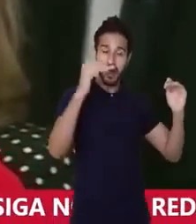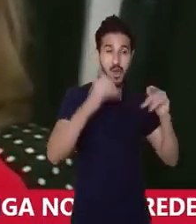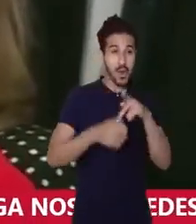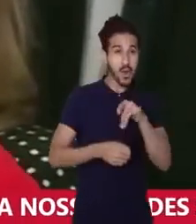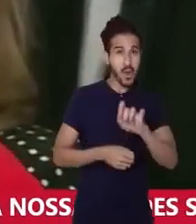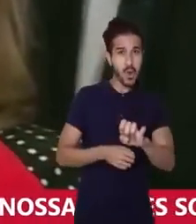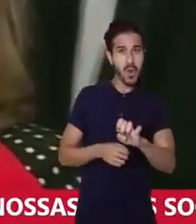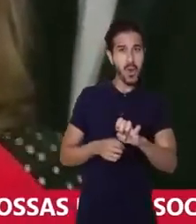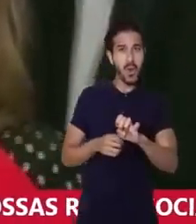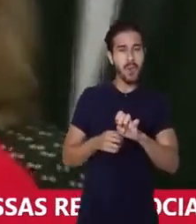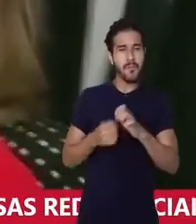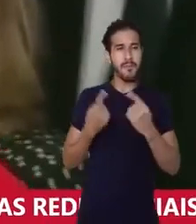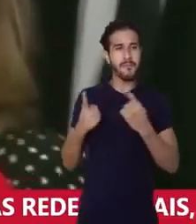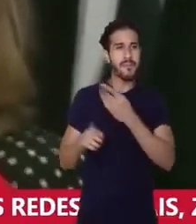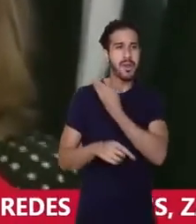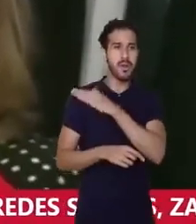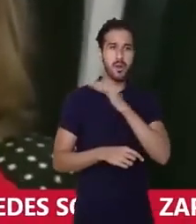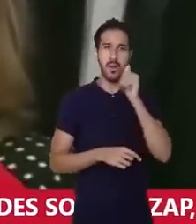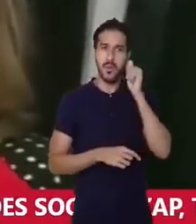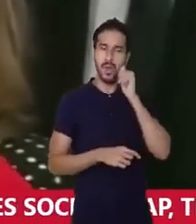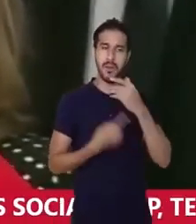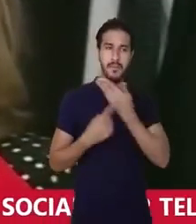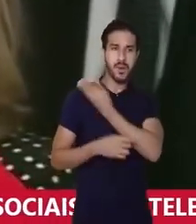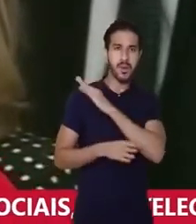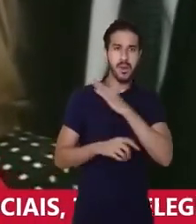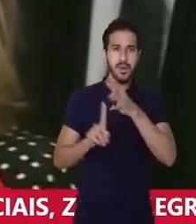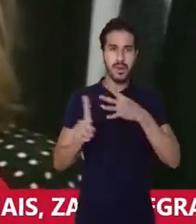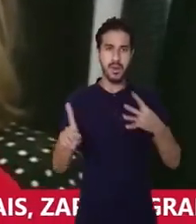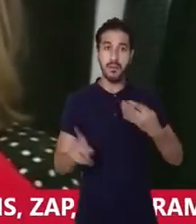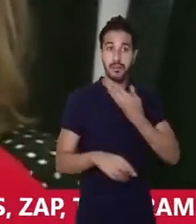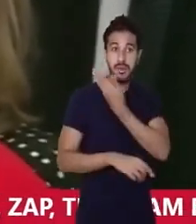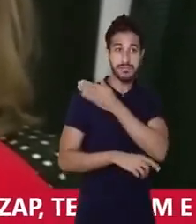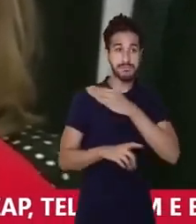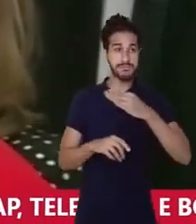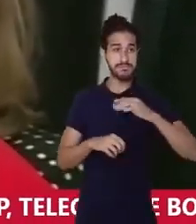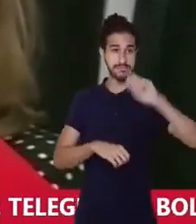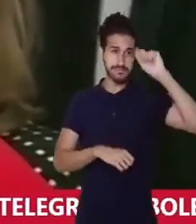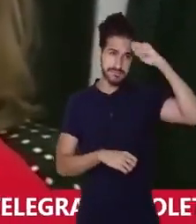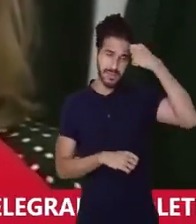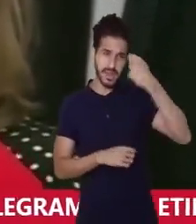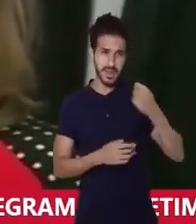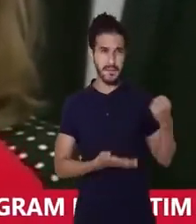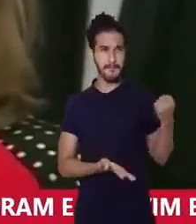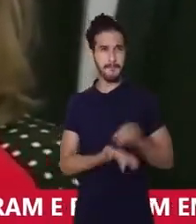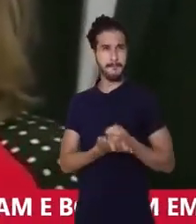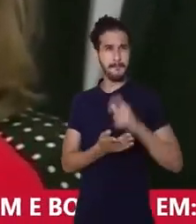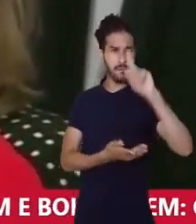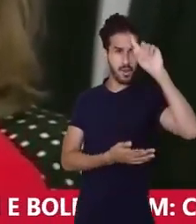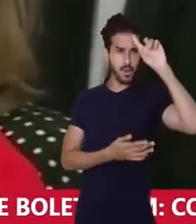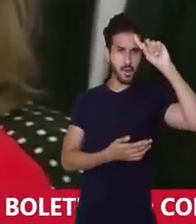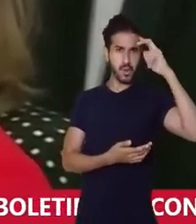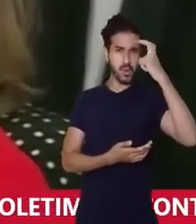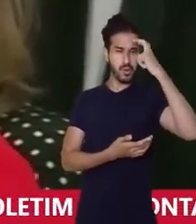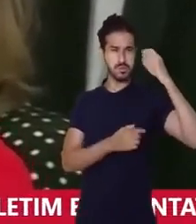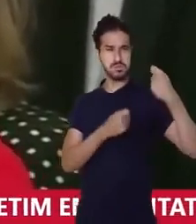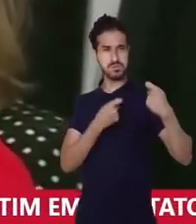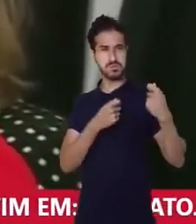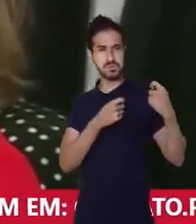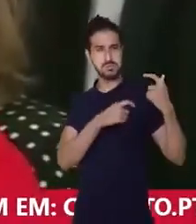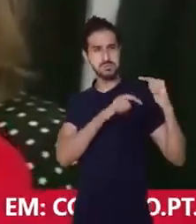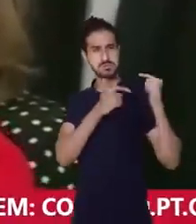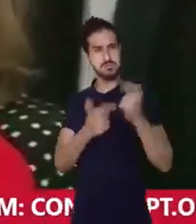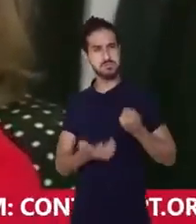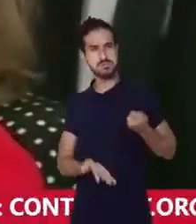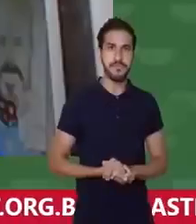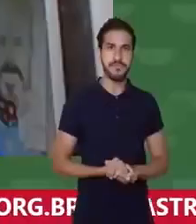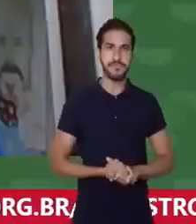é misógino. O golpe é homofóbico, o golpe é racista, é a imposição da cultura da intolerância, do preconceito